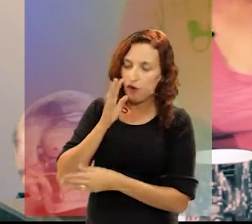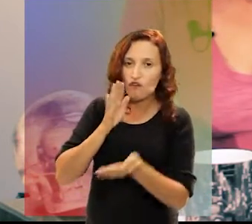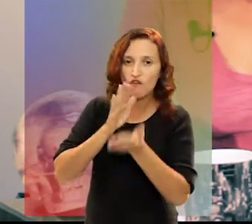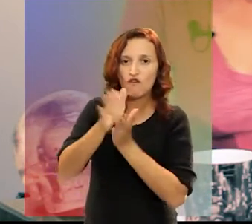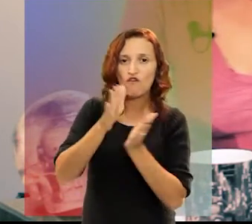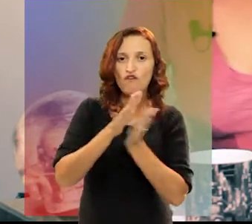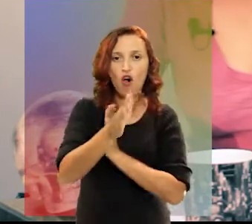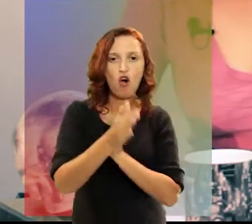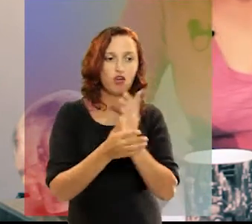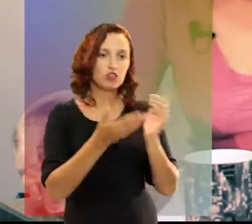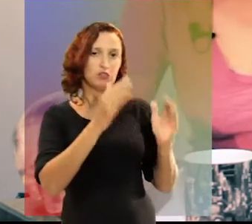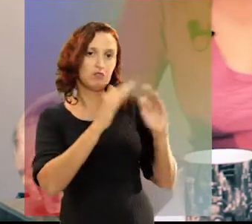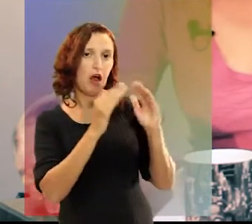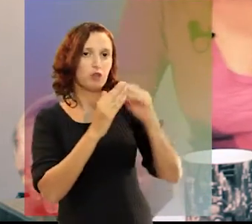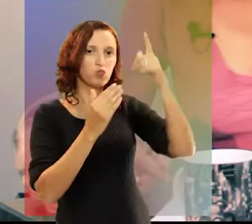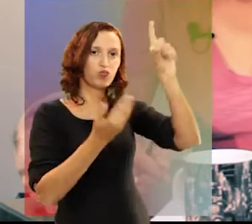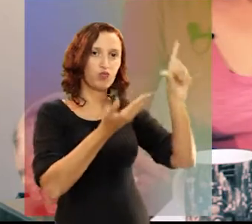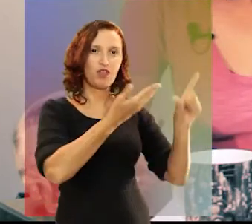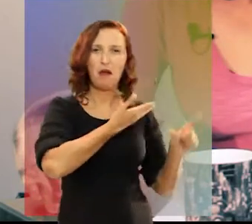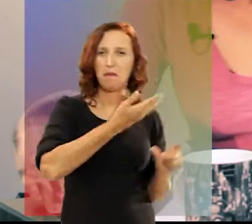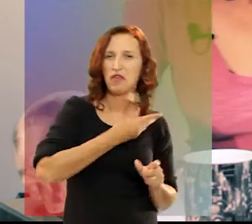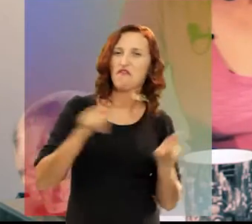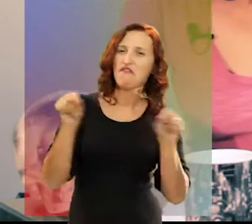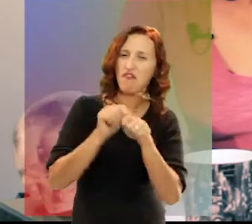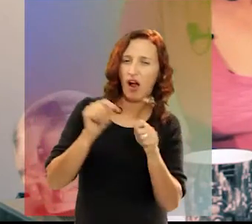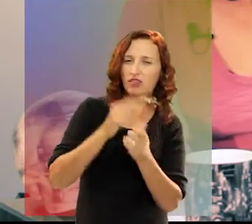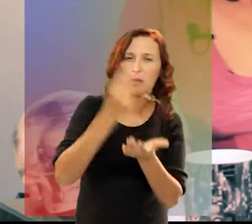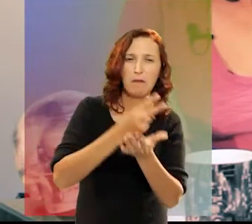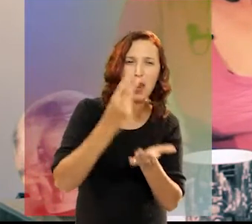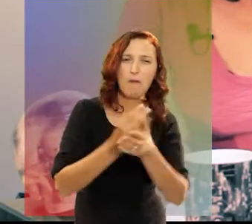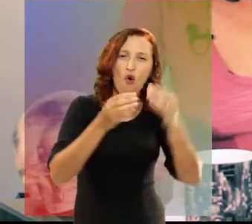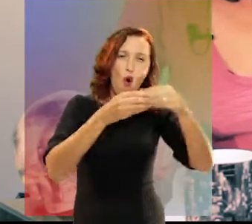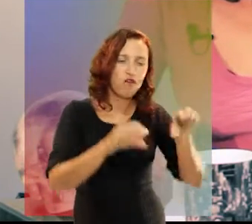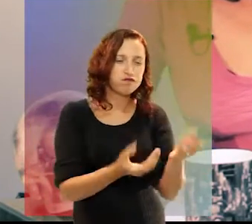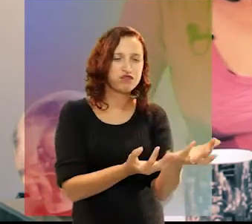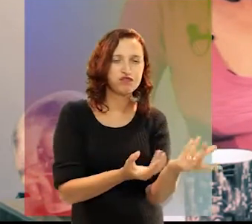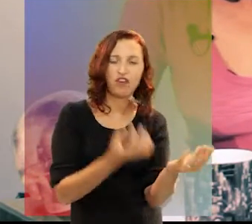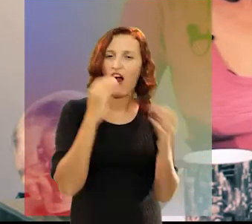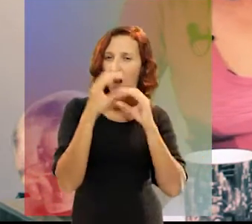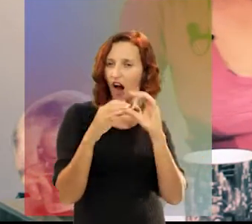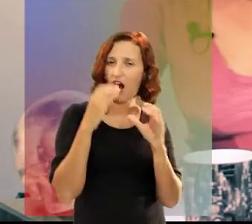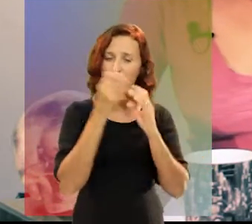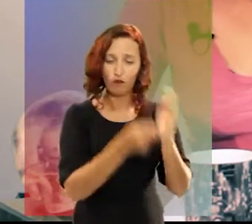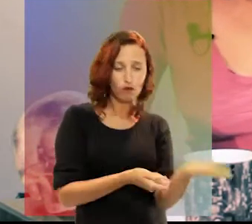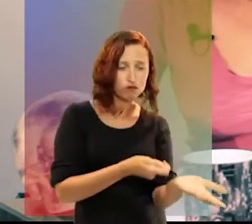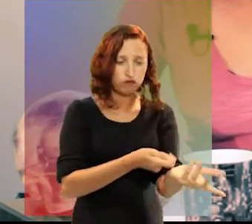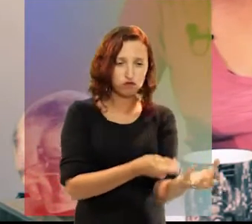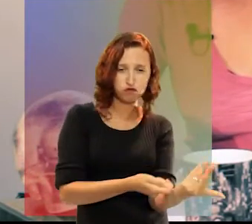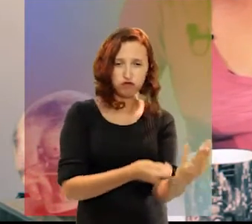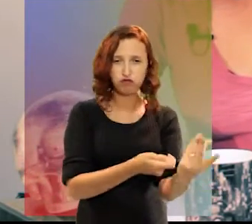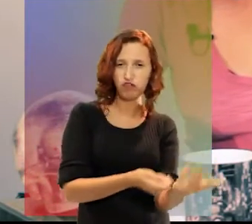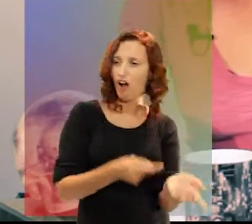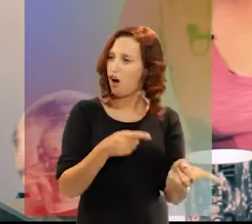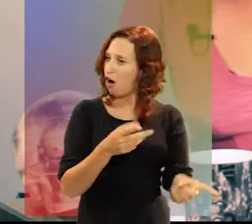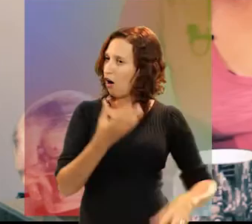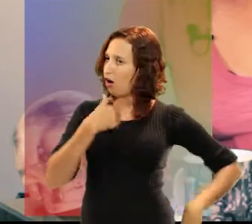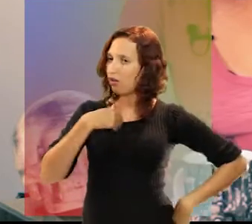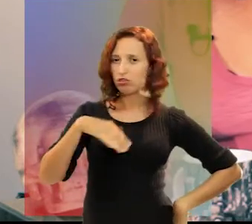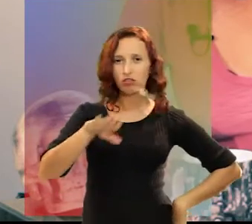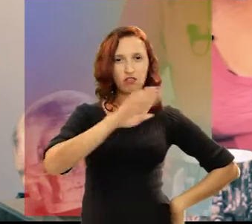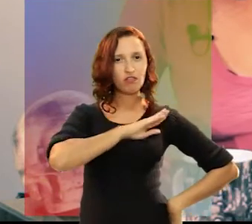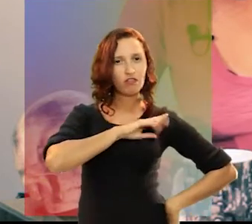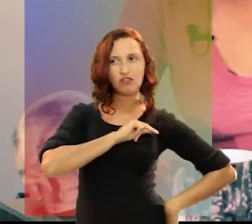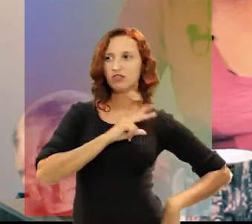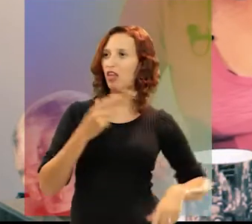também tá fugida e tá na casa de um amigo, ele também faz o mesmo ovo e canta a mesma música. E aí ele depois fala, não,